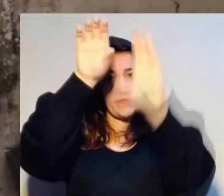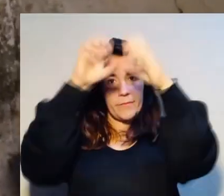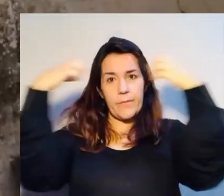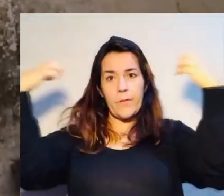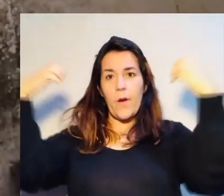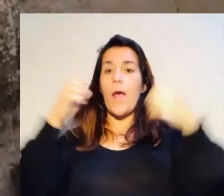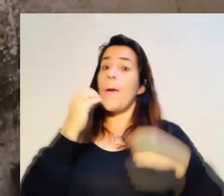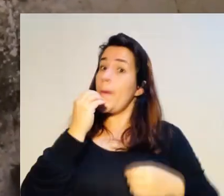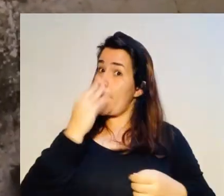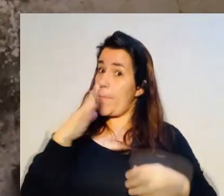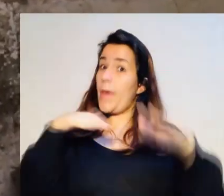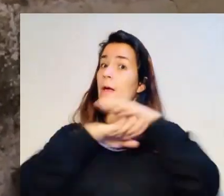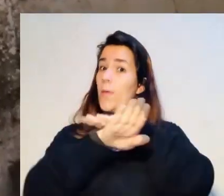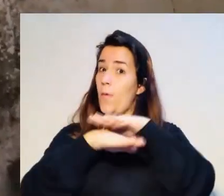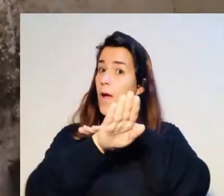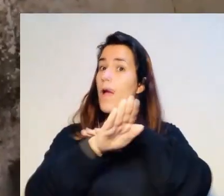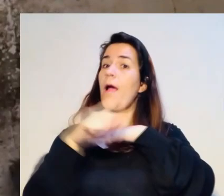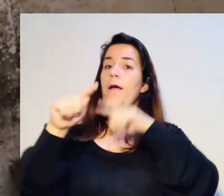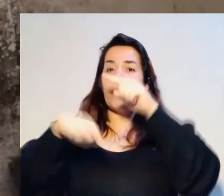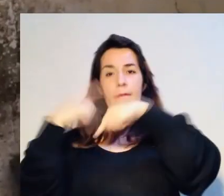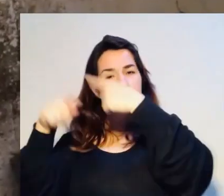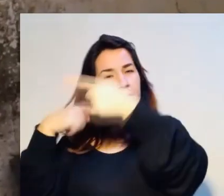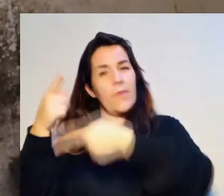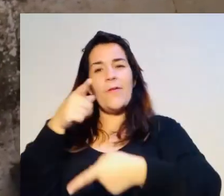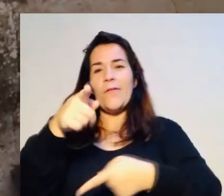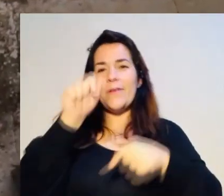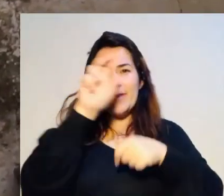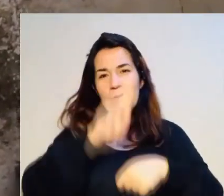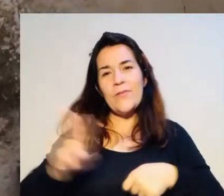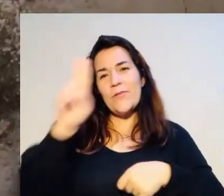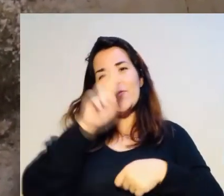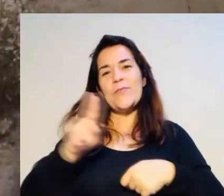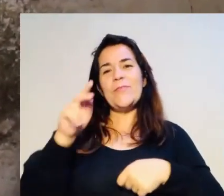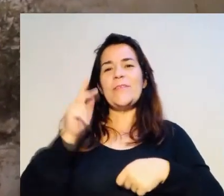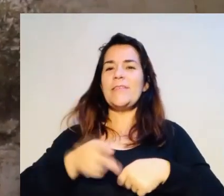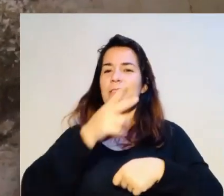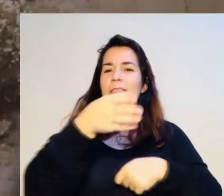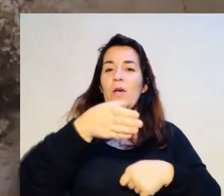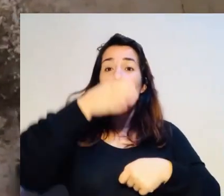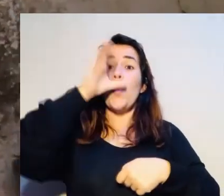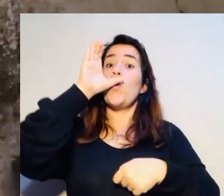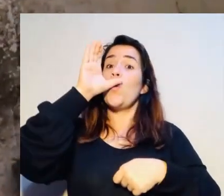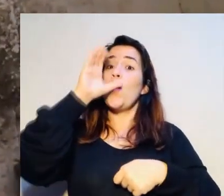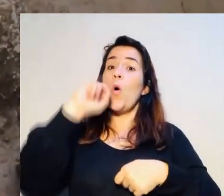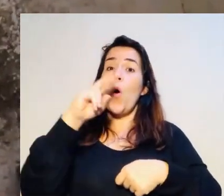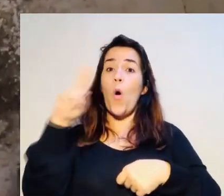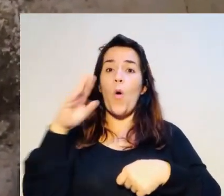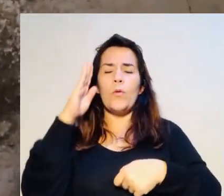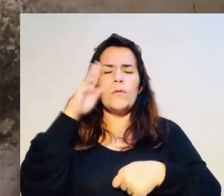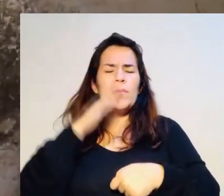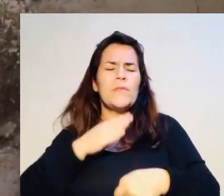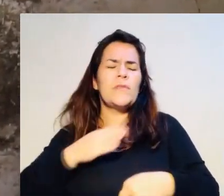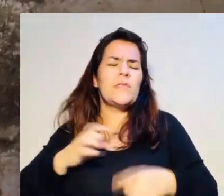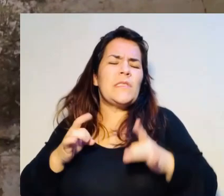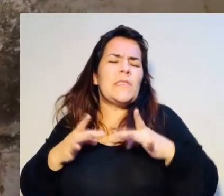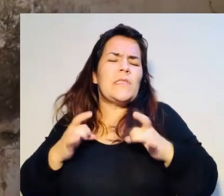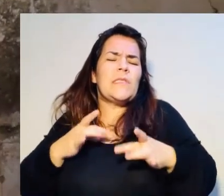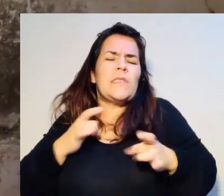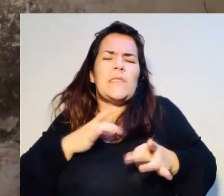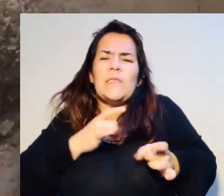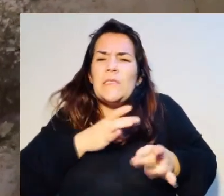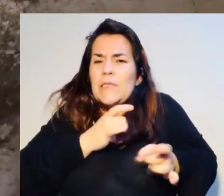armário, deixa bem guardado. E depois disso, você vai usando para tomar e para dores.